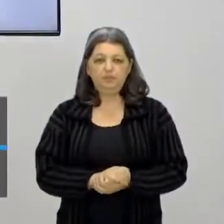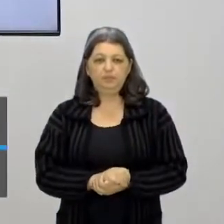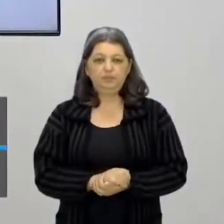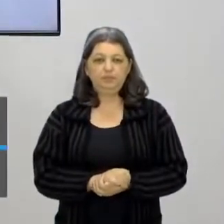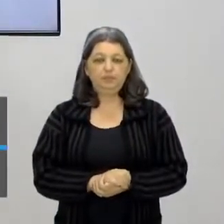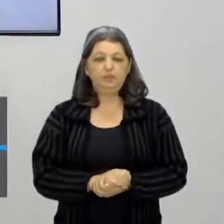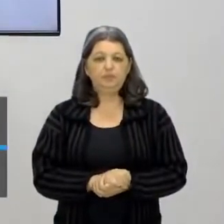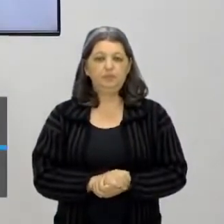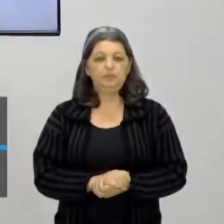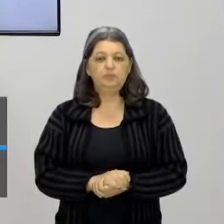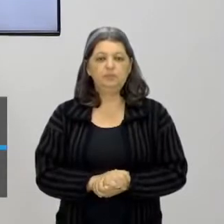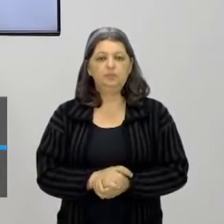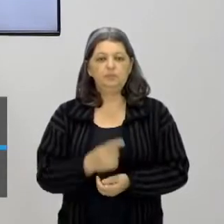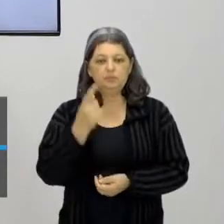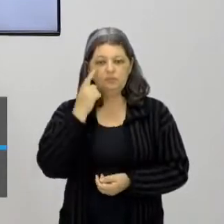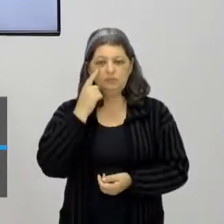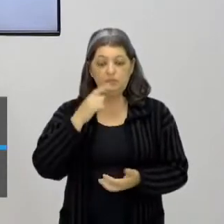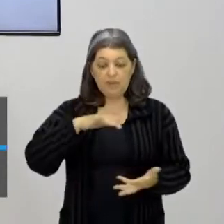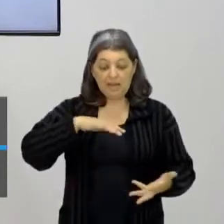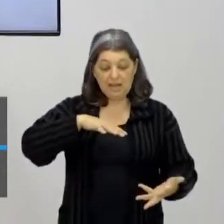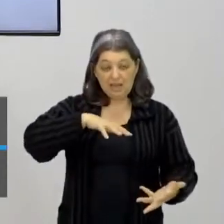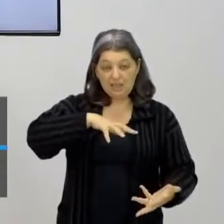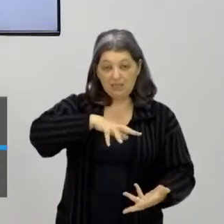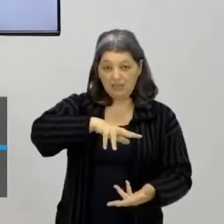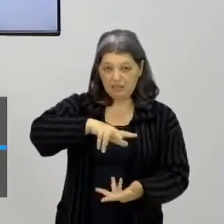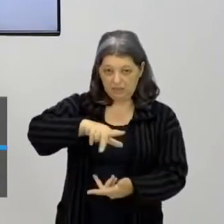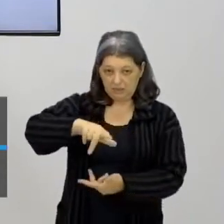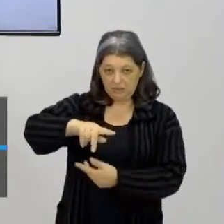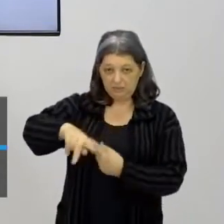ó. A Terra, o planeta